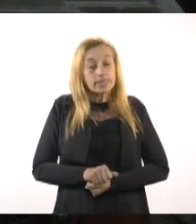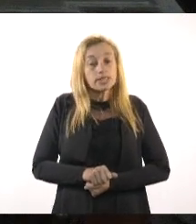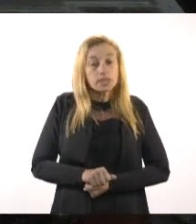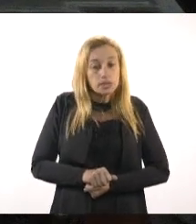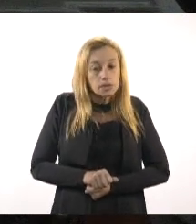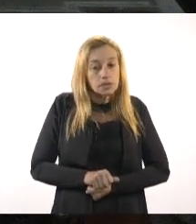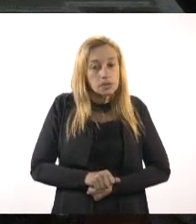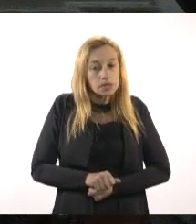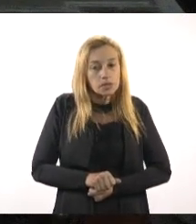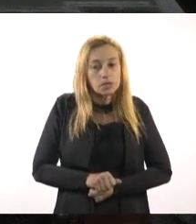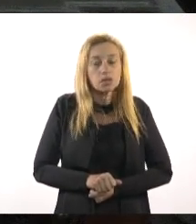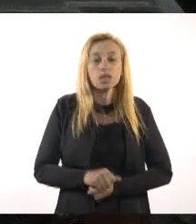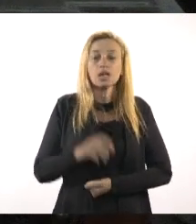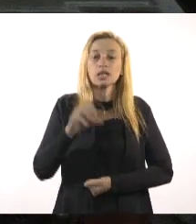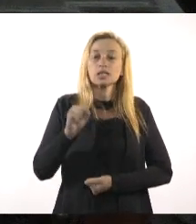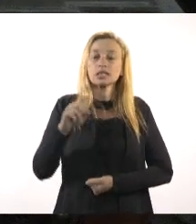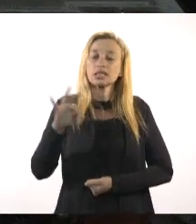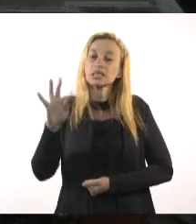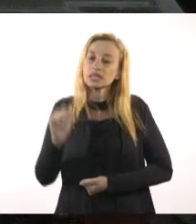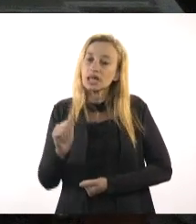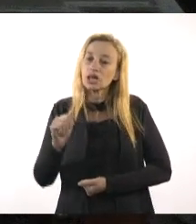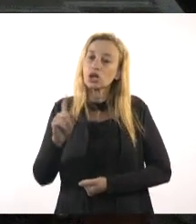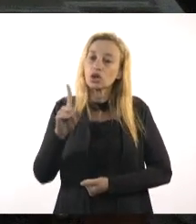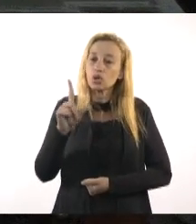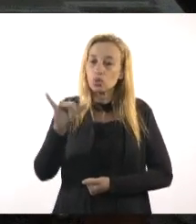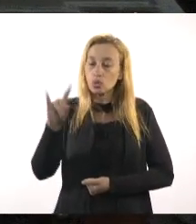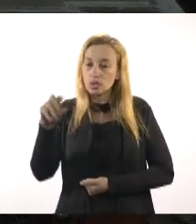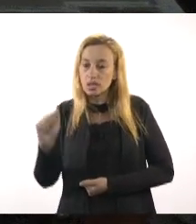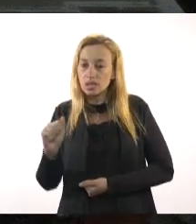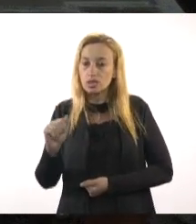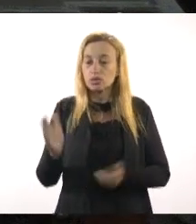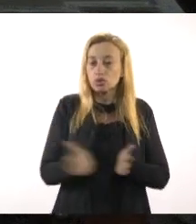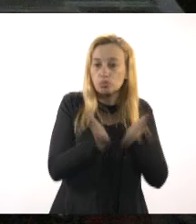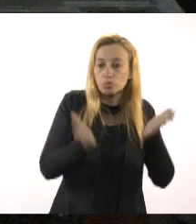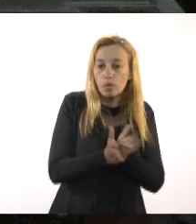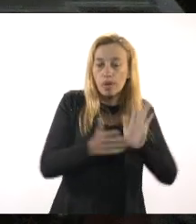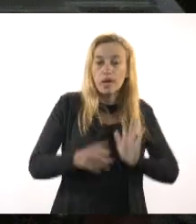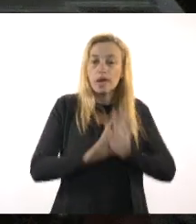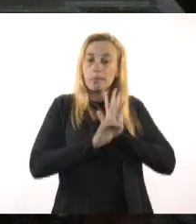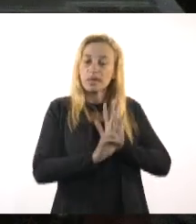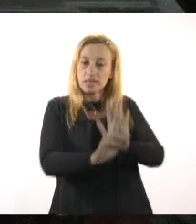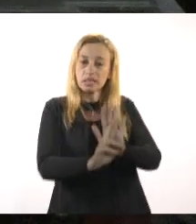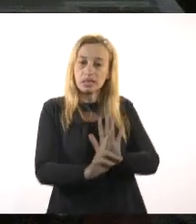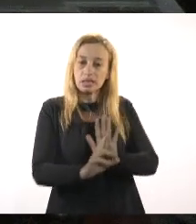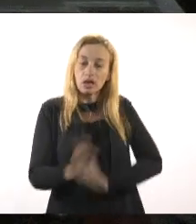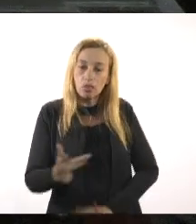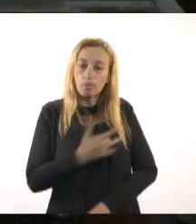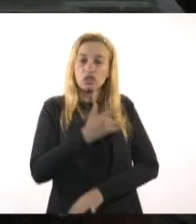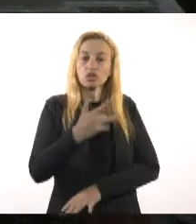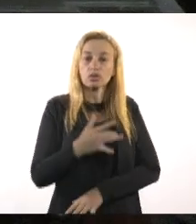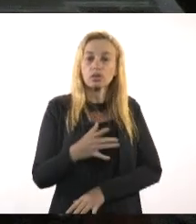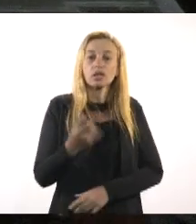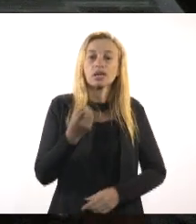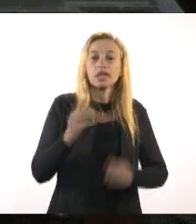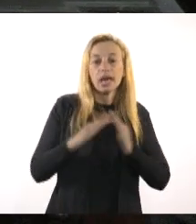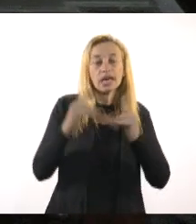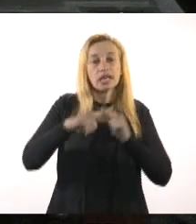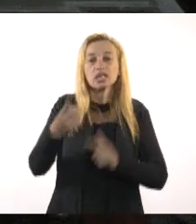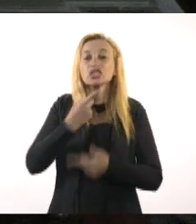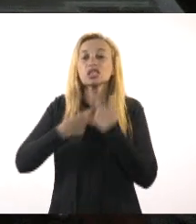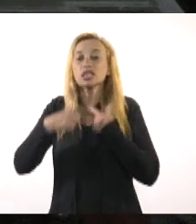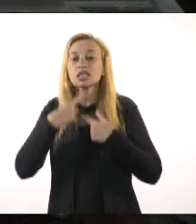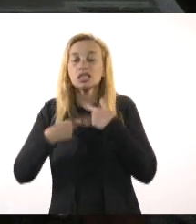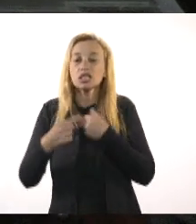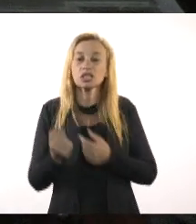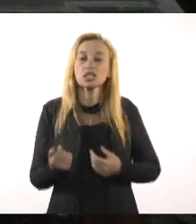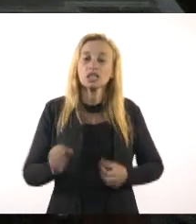Nossa querida Santa Dulce dos Pobres representa a compaixão que a igreja deseja que todos aprendam e compartilhem. Ela traz a